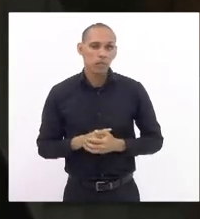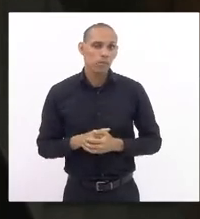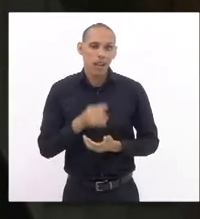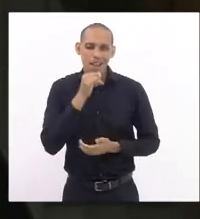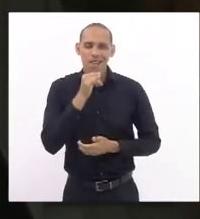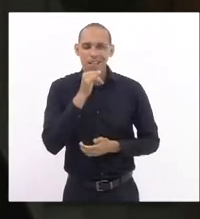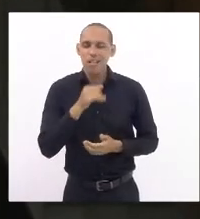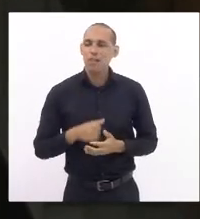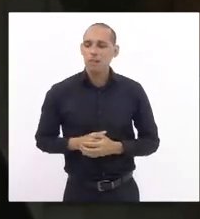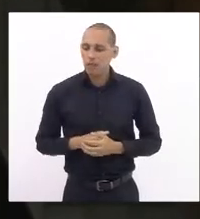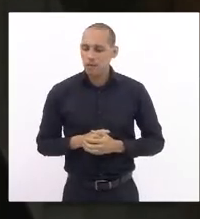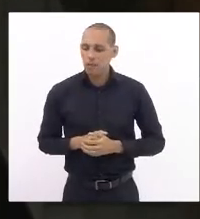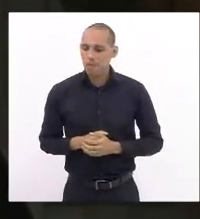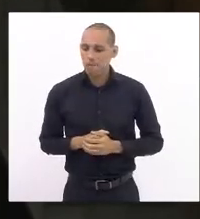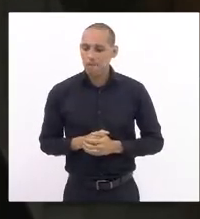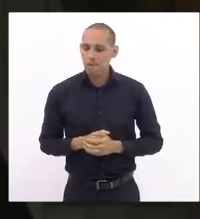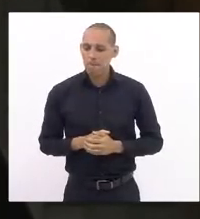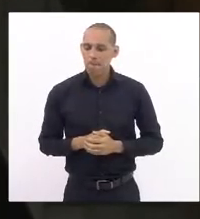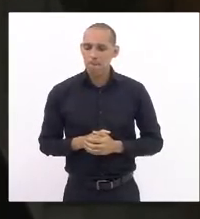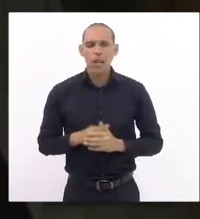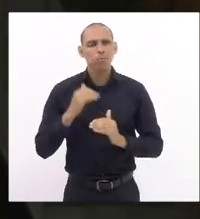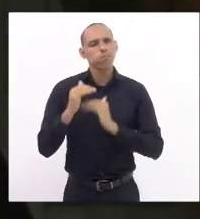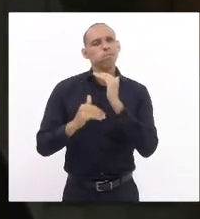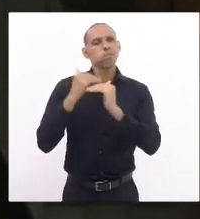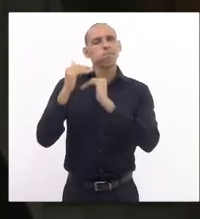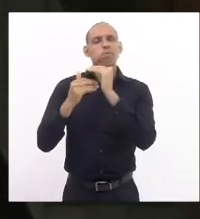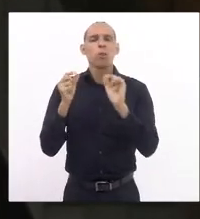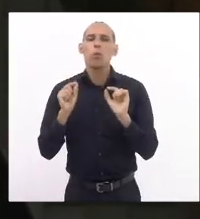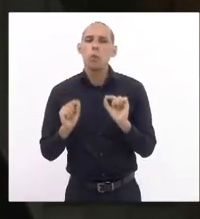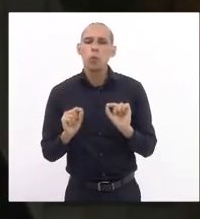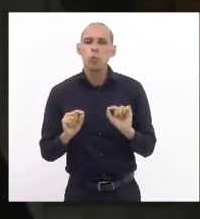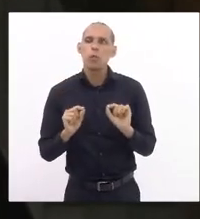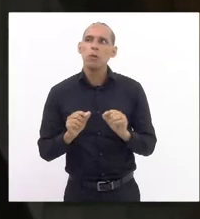para avançar nas